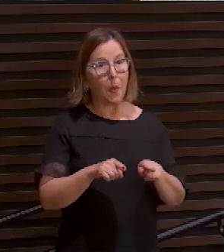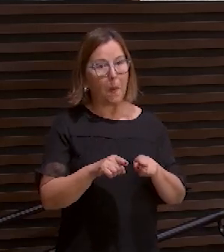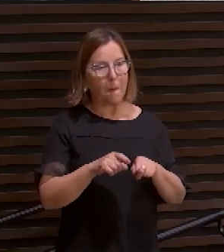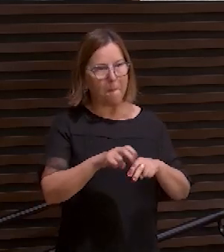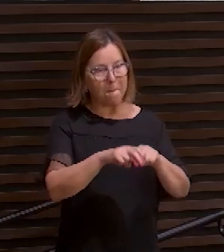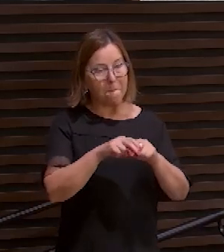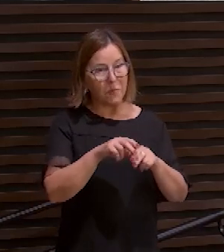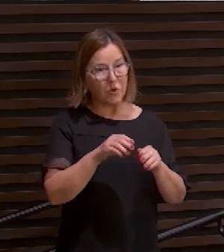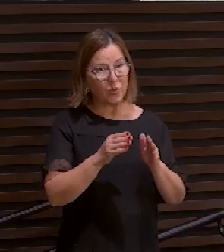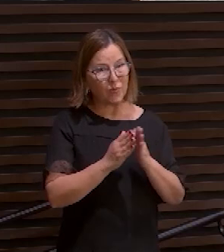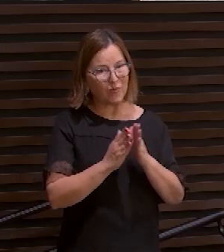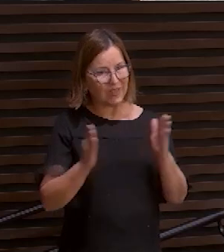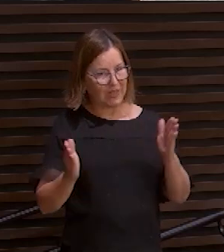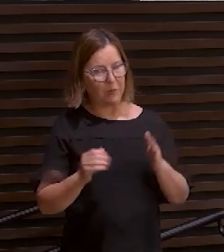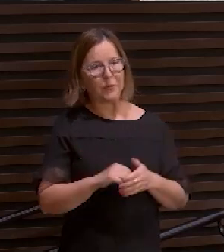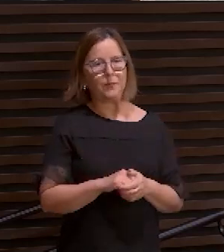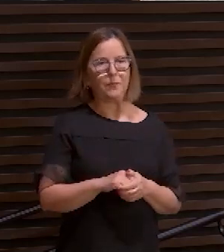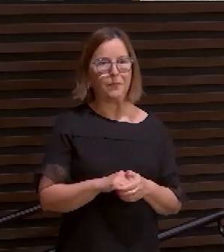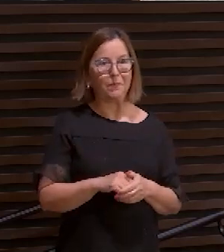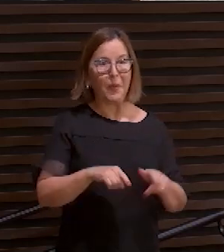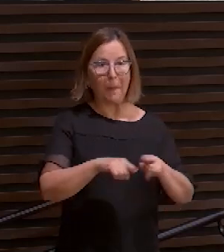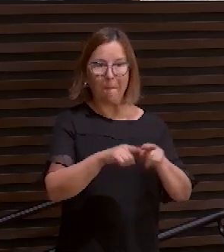você não nasceu com fé.